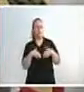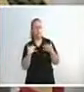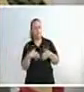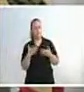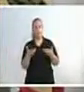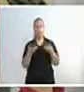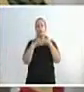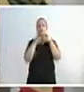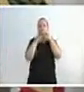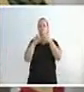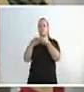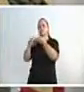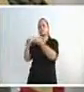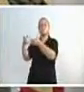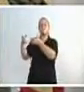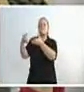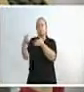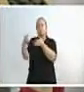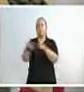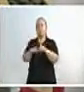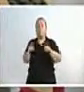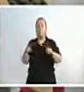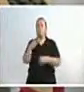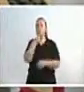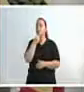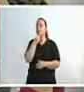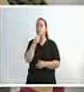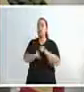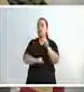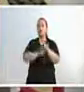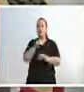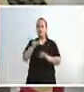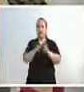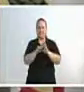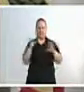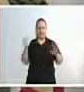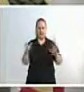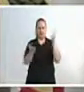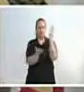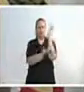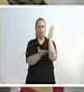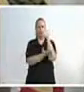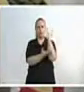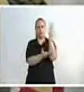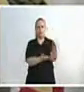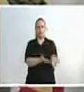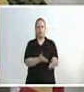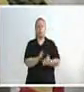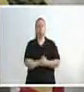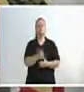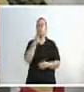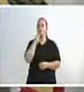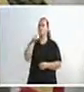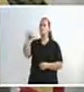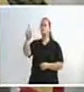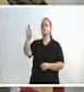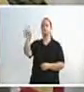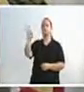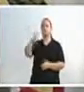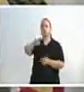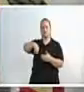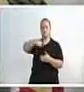cabeça dele. E ele não estava dando autorização nem para cortar uma árvore. E eu vim dessa tribuna e disse, está certo, presidente, não